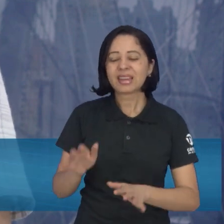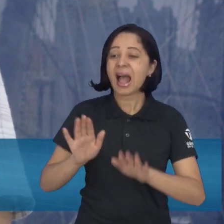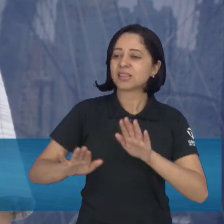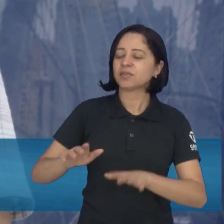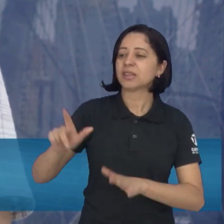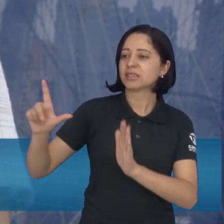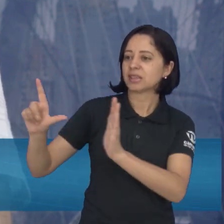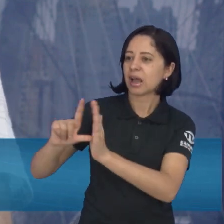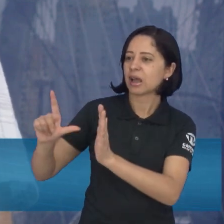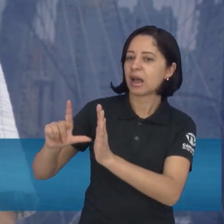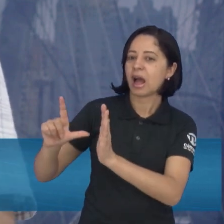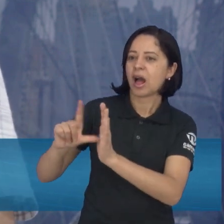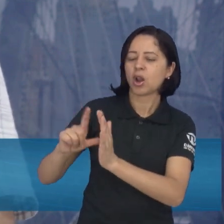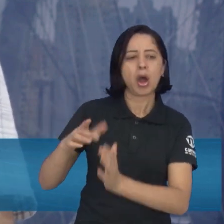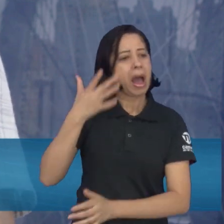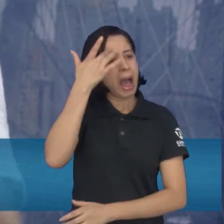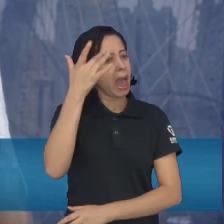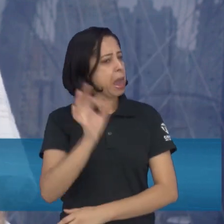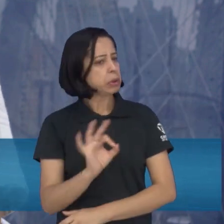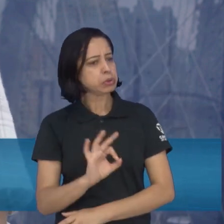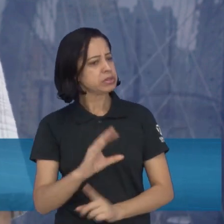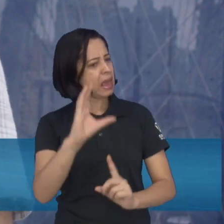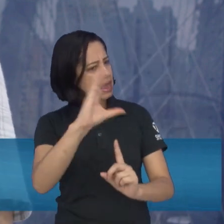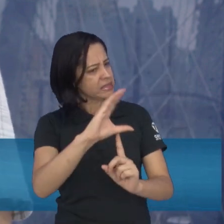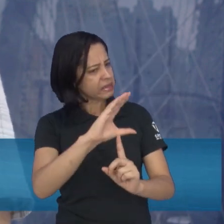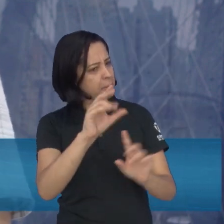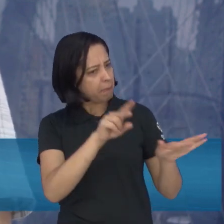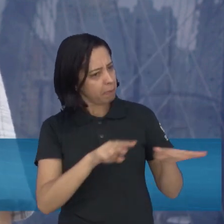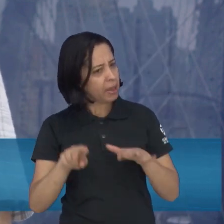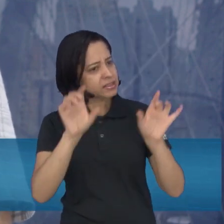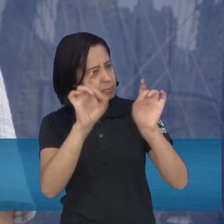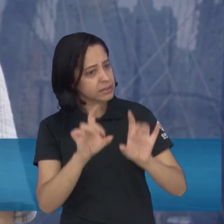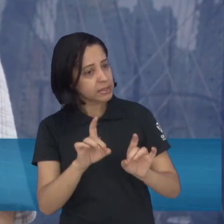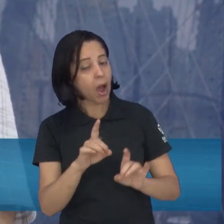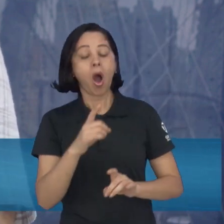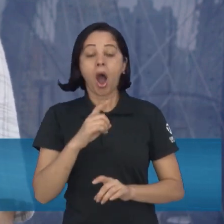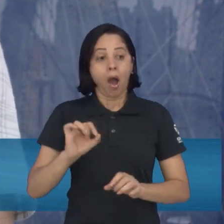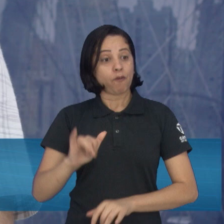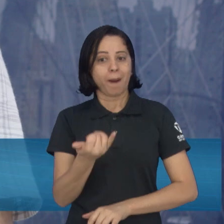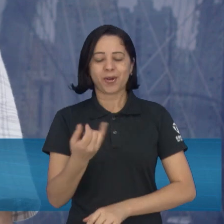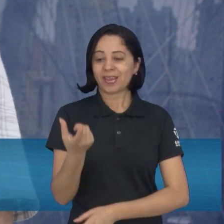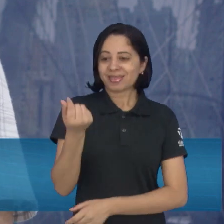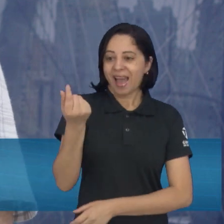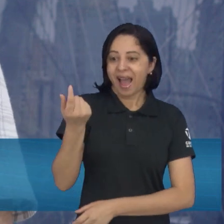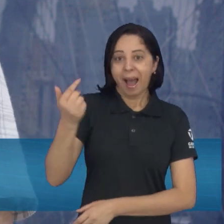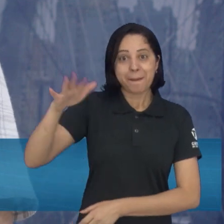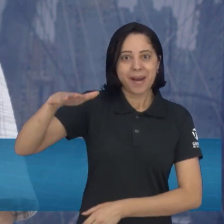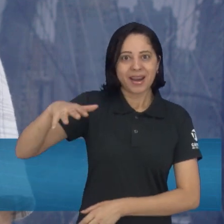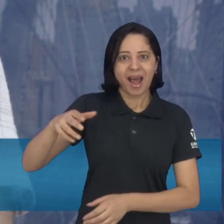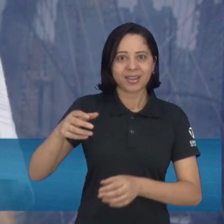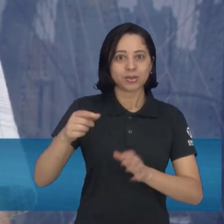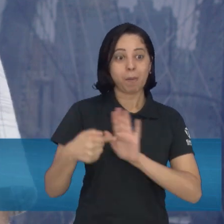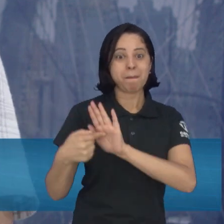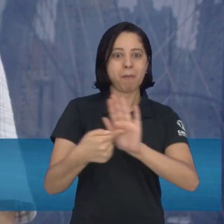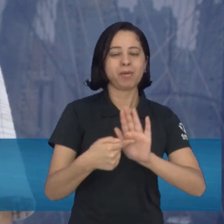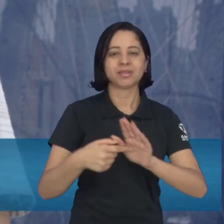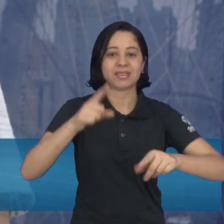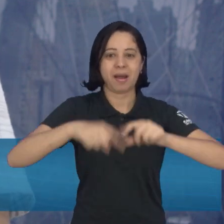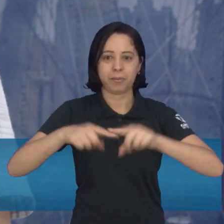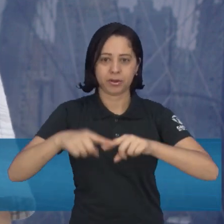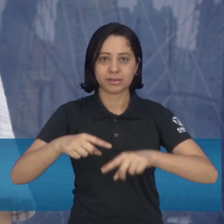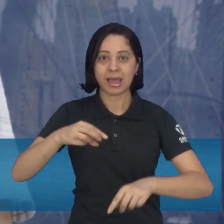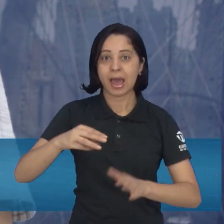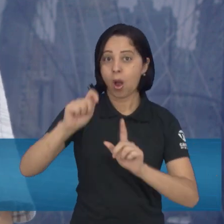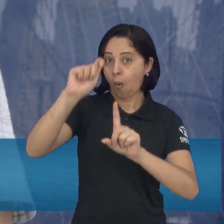Semana do Consumidor, pô, vou aproveitar. E começa a fazer algumas ofertas, enfim, o mês de março é o